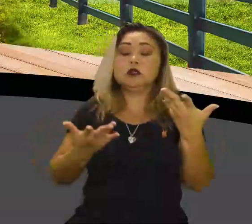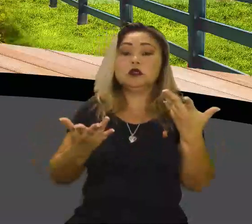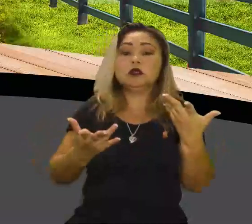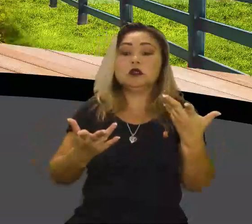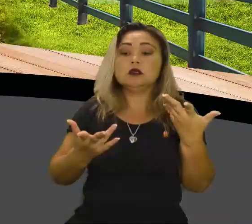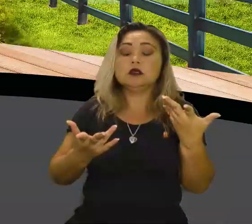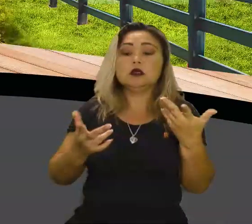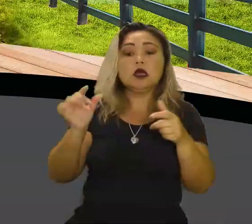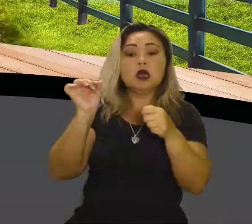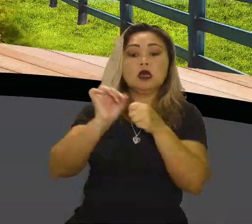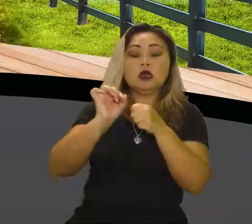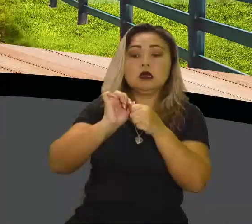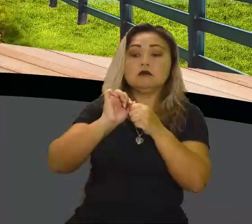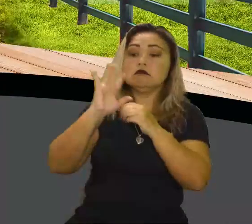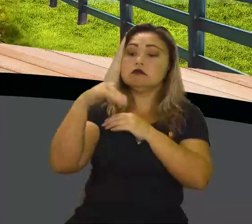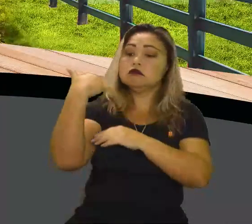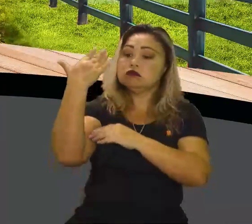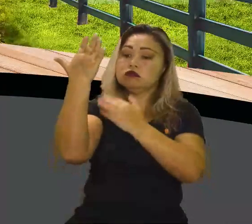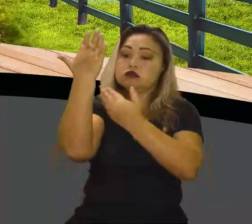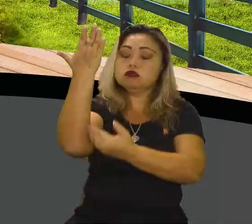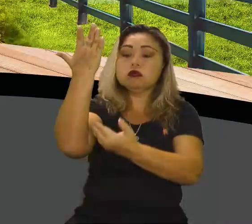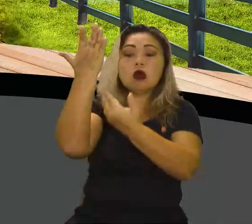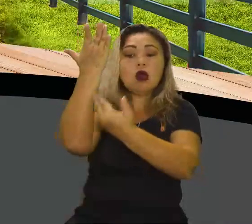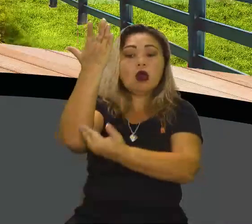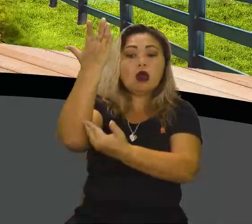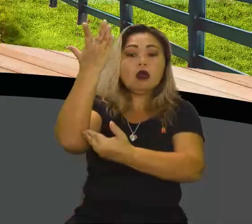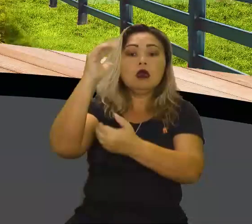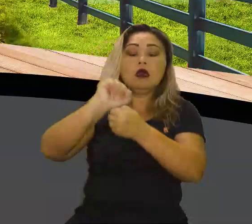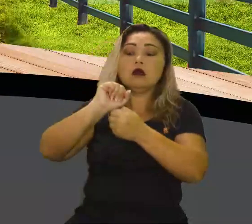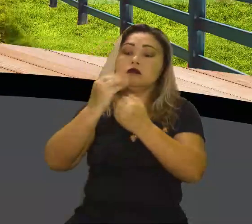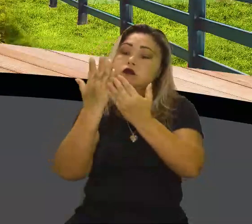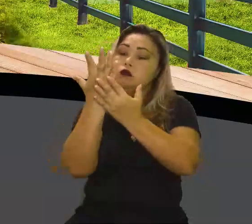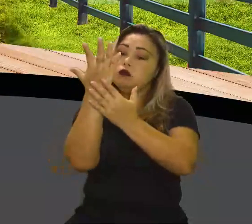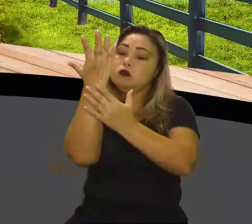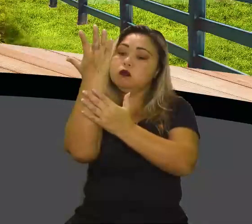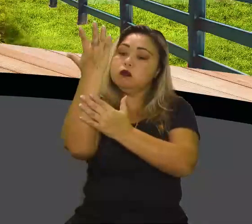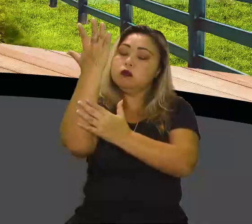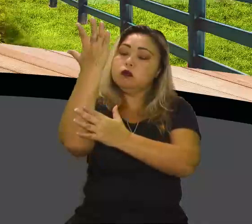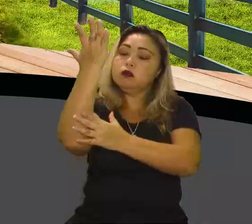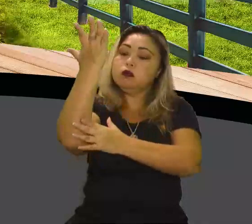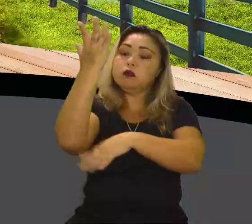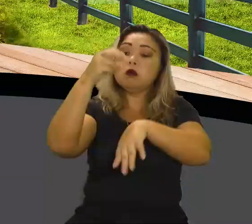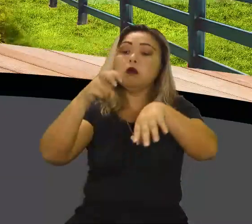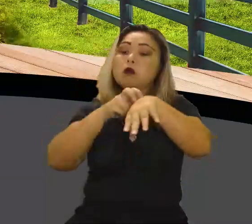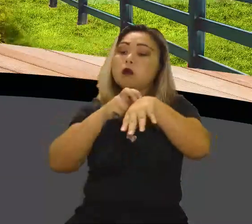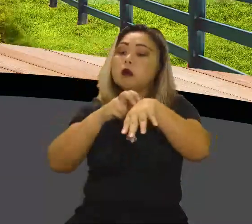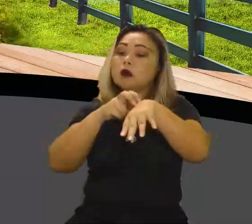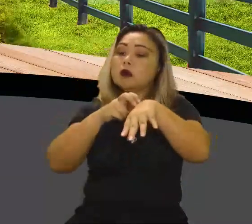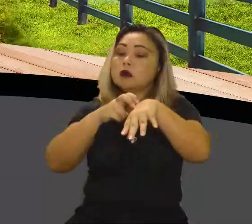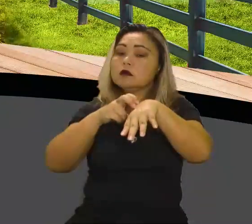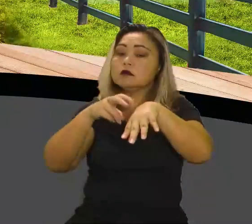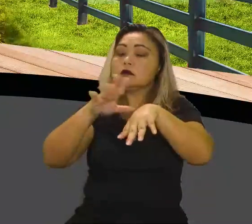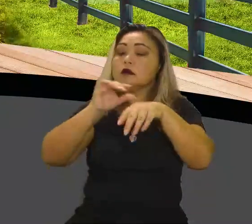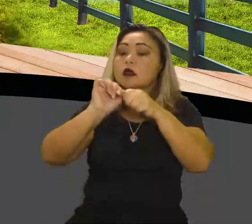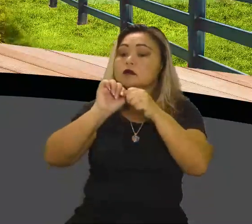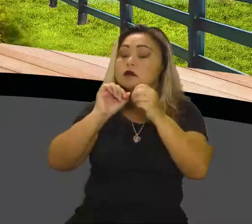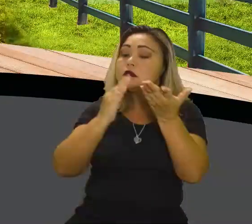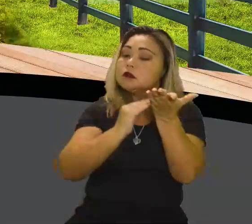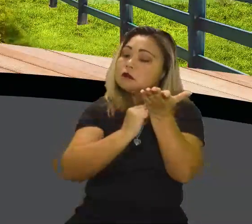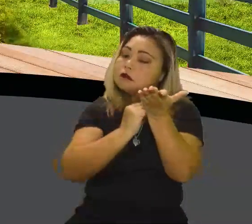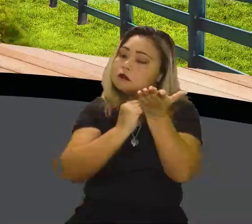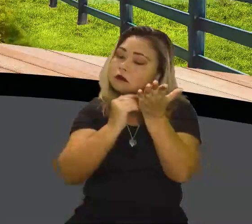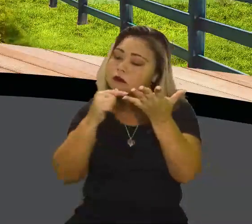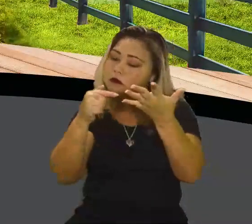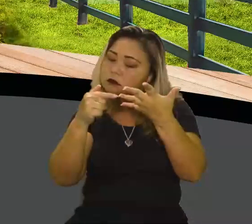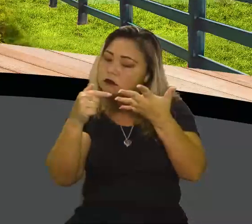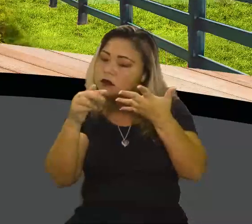ele faz produção de madeira, aí ele está produzindo eucalipto, já está entrando em estação floral. Então, quando